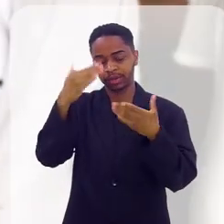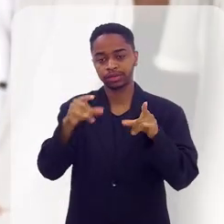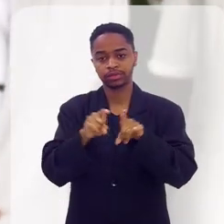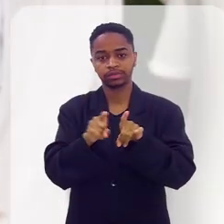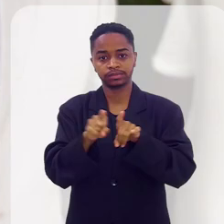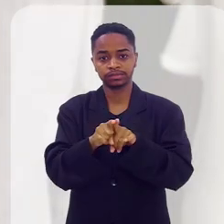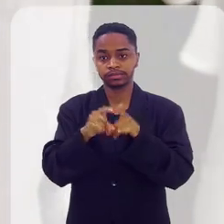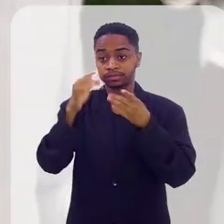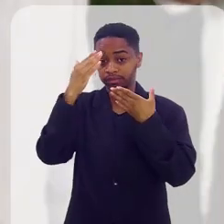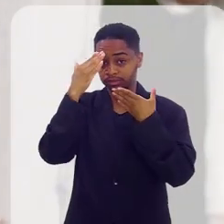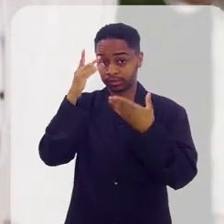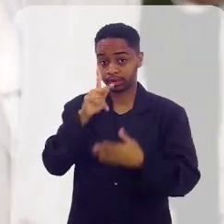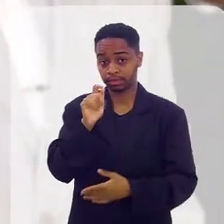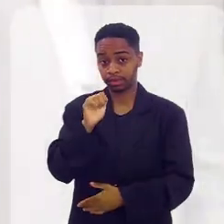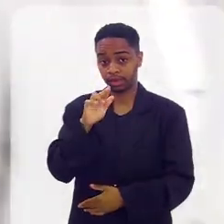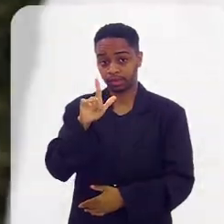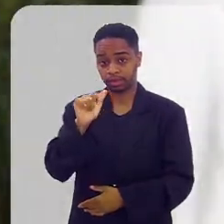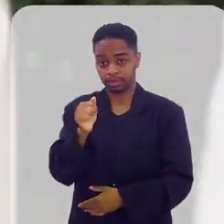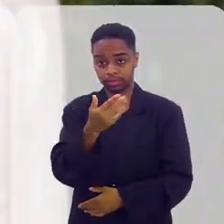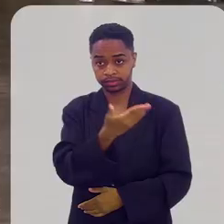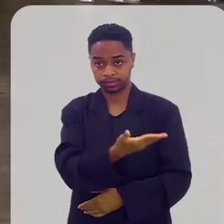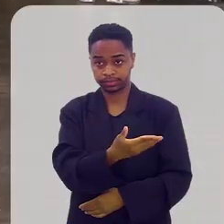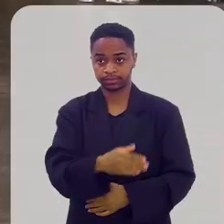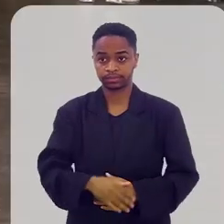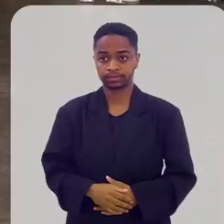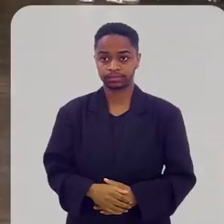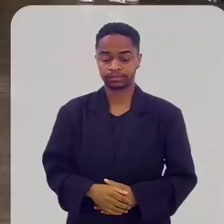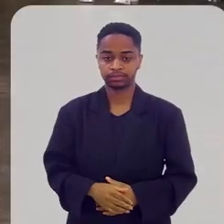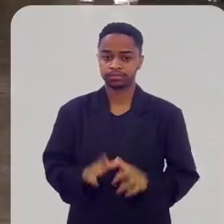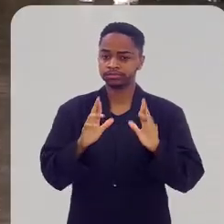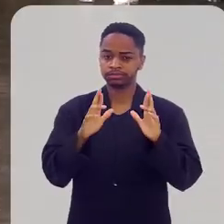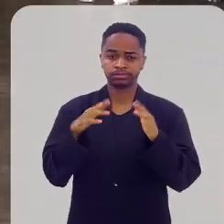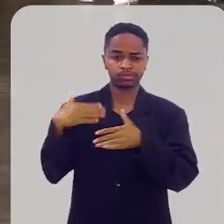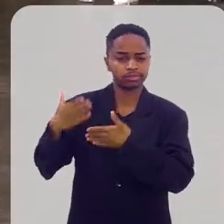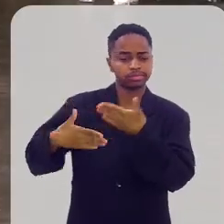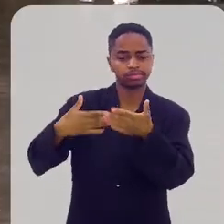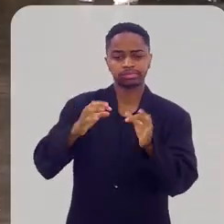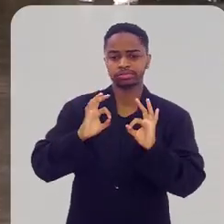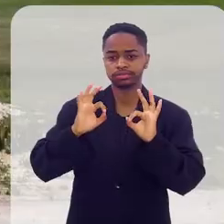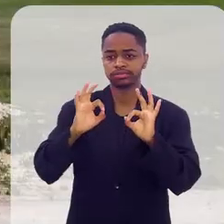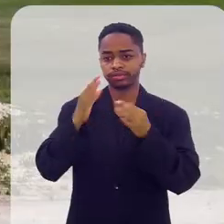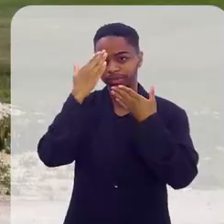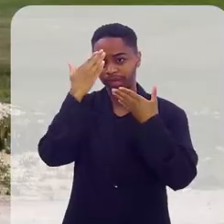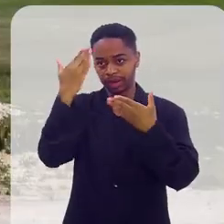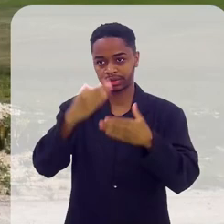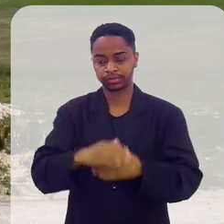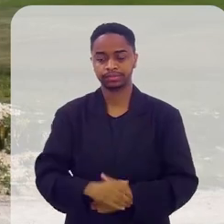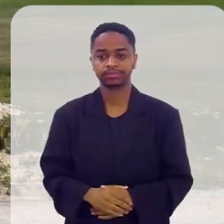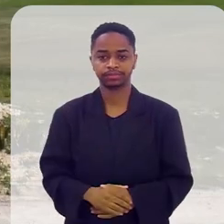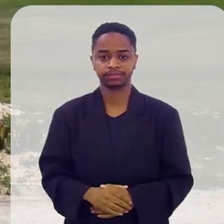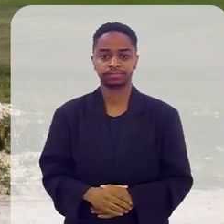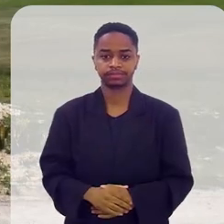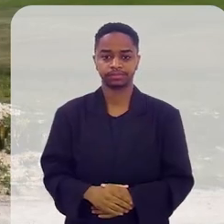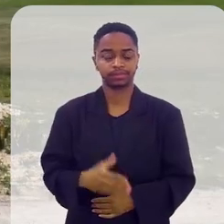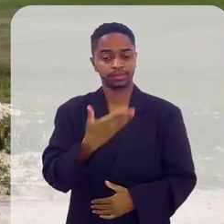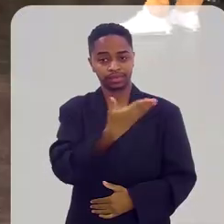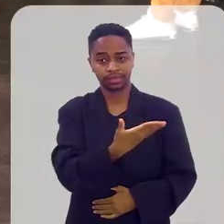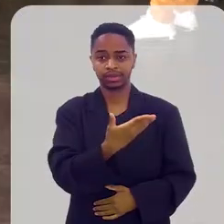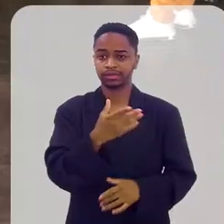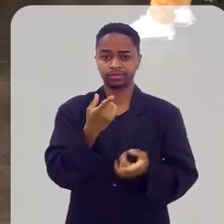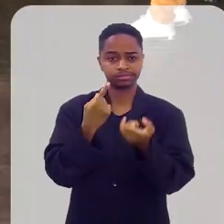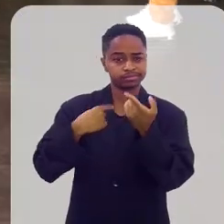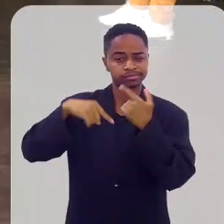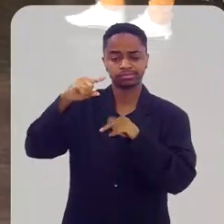Quero agradecer a Paula Porto. Paulinha, sucesso total. Obrigado, Priscilinha. Sucesso